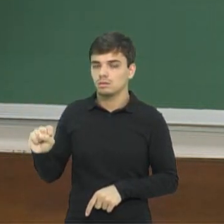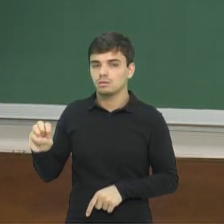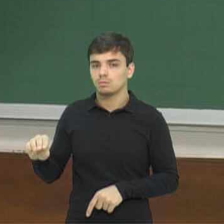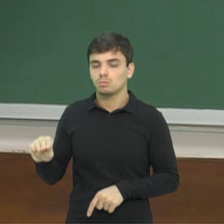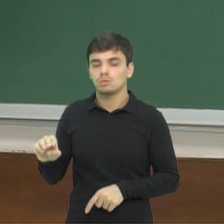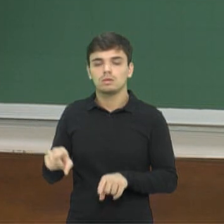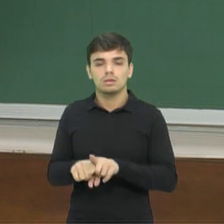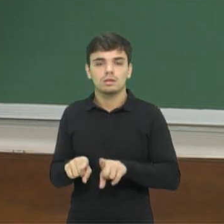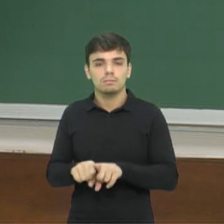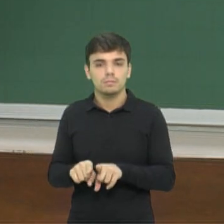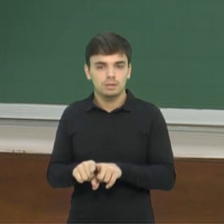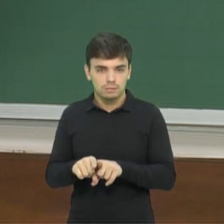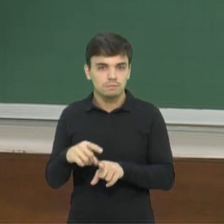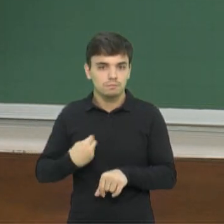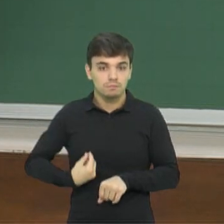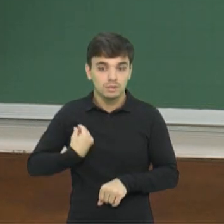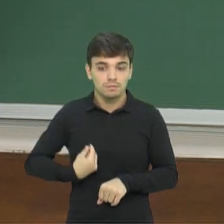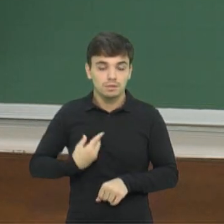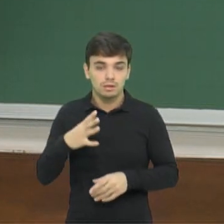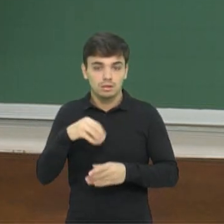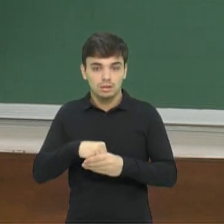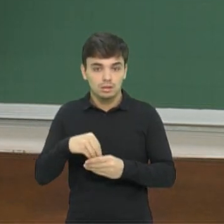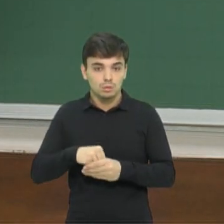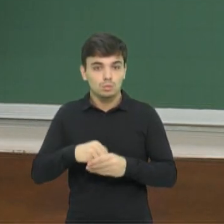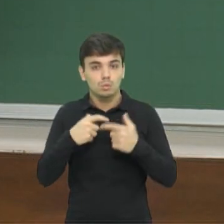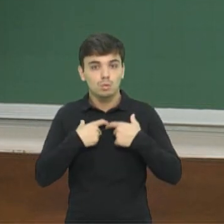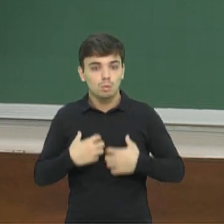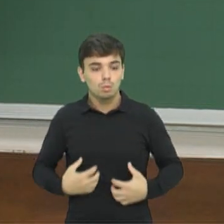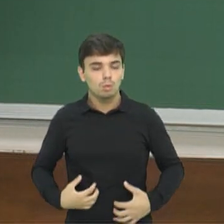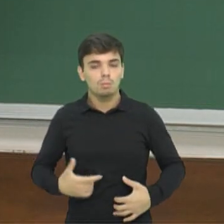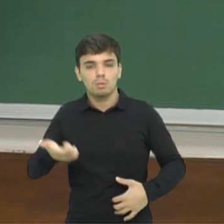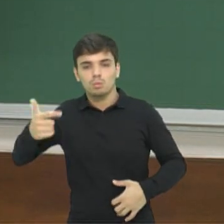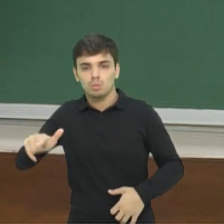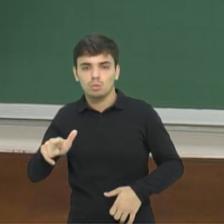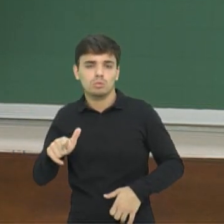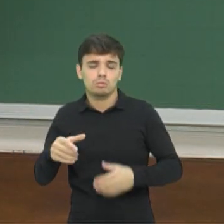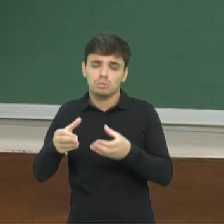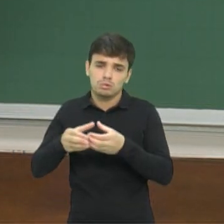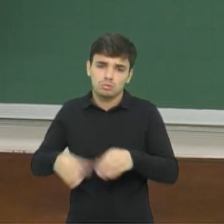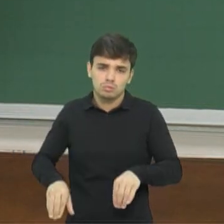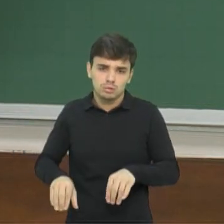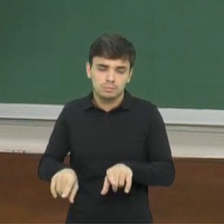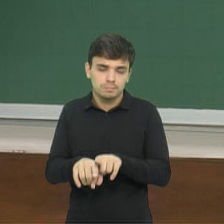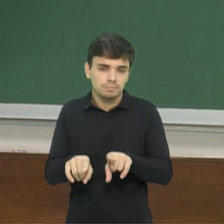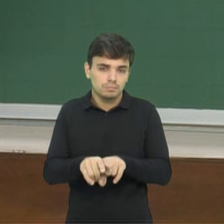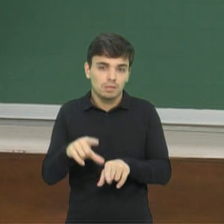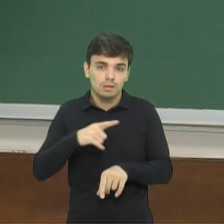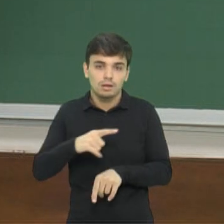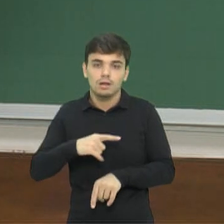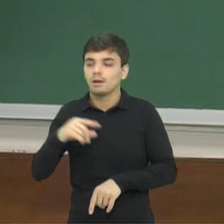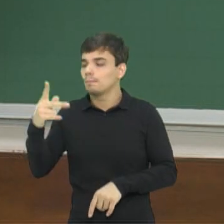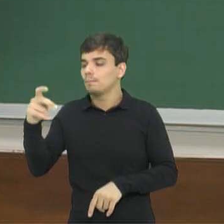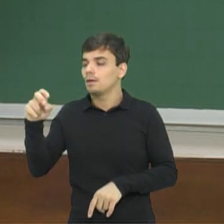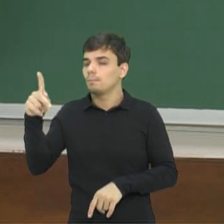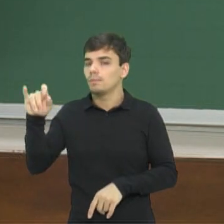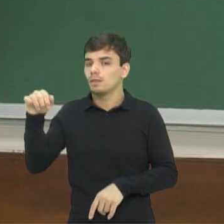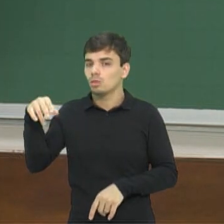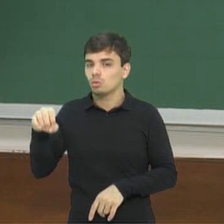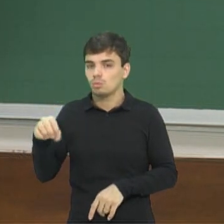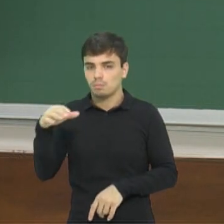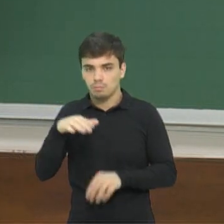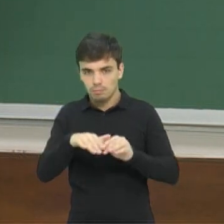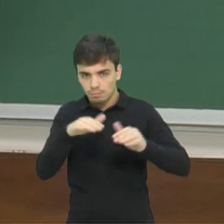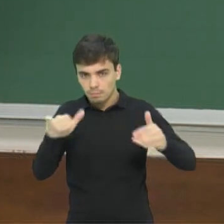um organismo vive no corpo do outro, sem prejudicá-lo. A gente deu exemplo lá do pepino do mar e do peixe-agulha. E ainda um